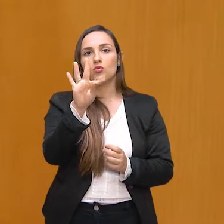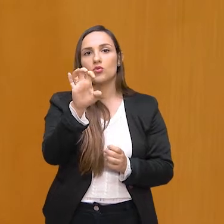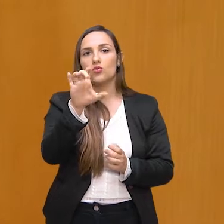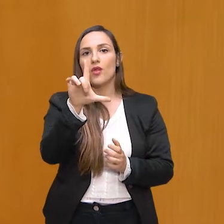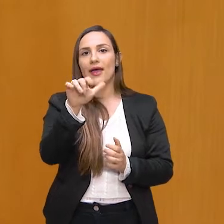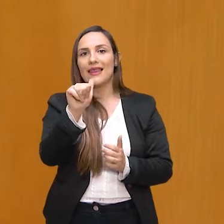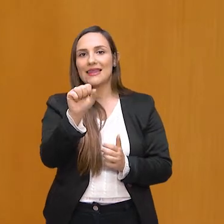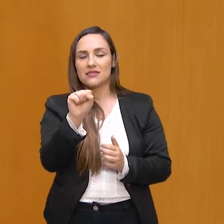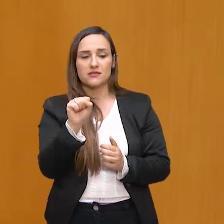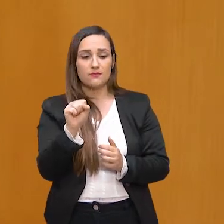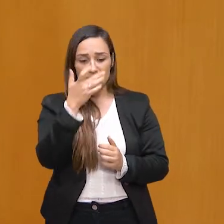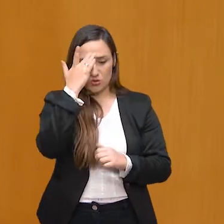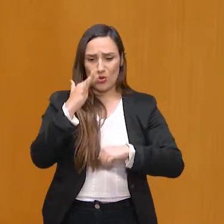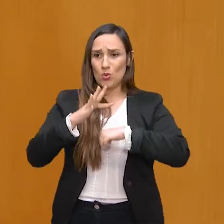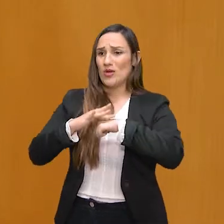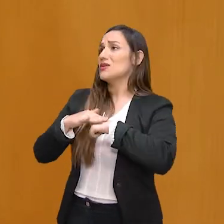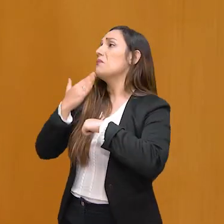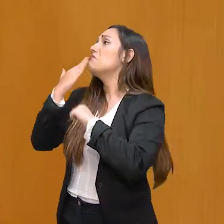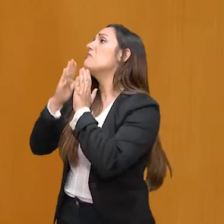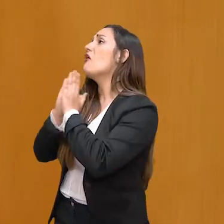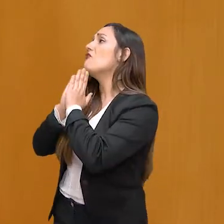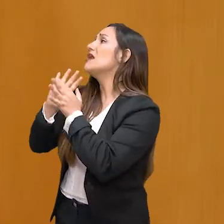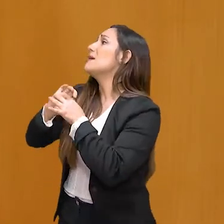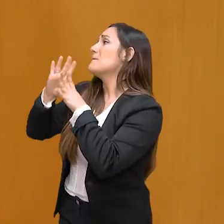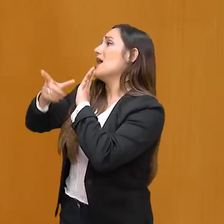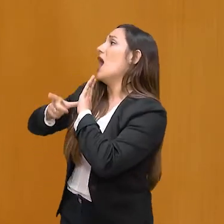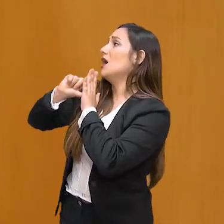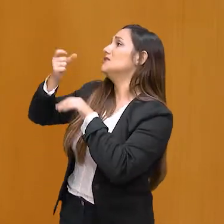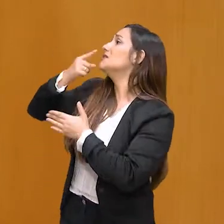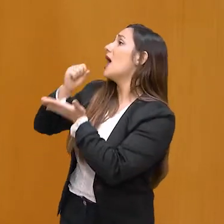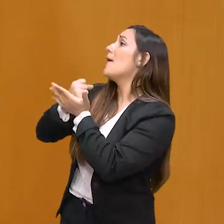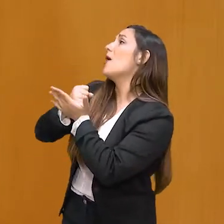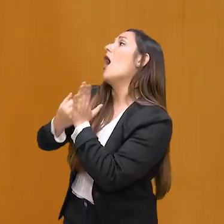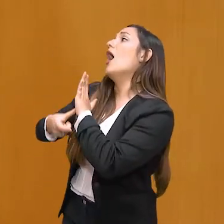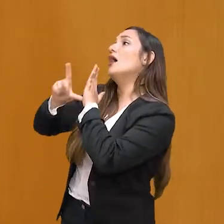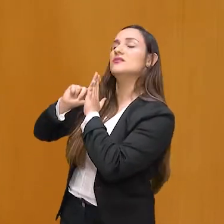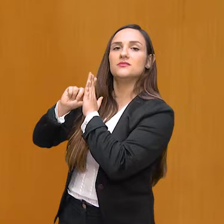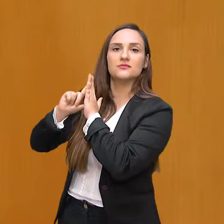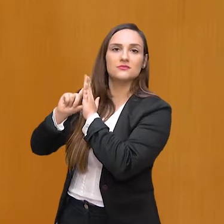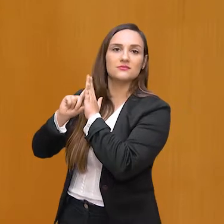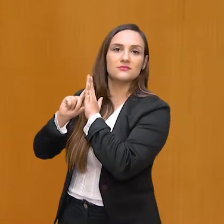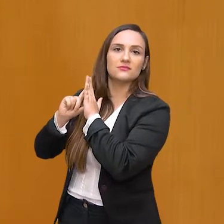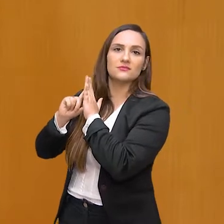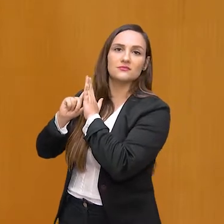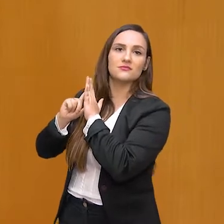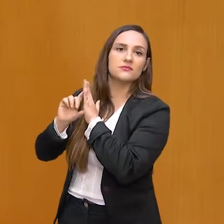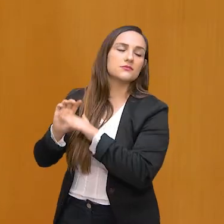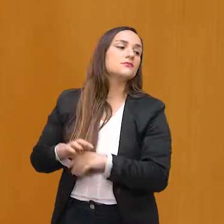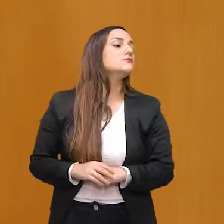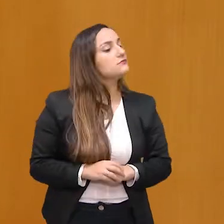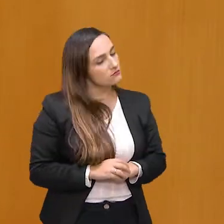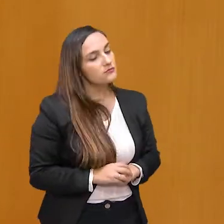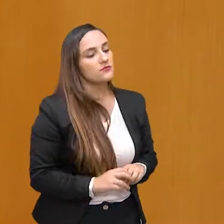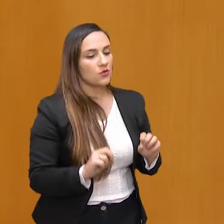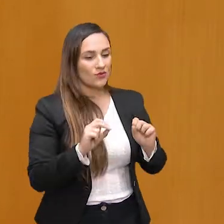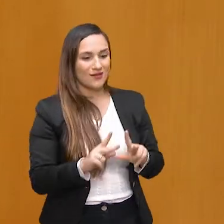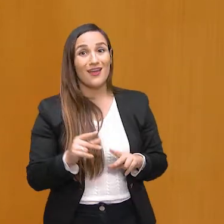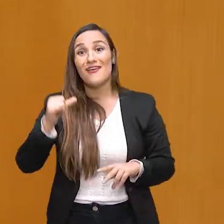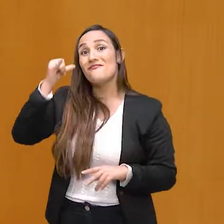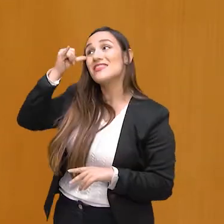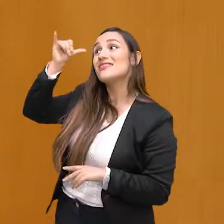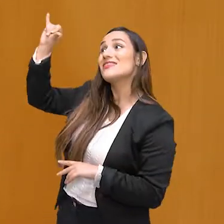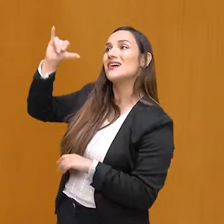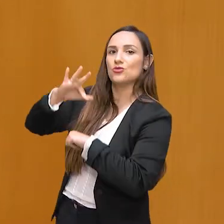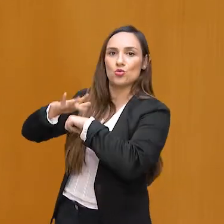nós vemos as tutelas de obrigação de fazer, por exemplo, fornecimento de medicamentos, as pessoas pedem à